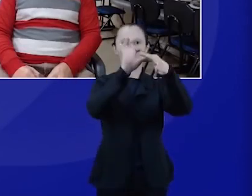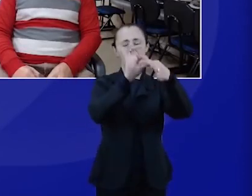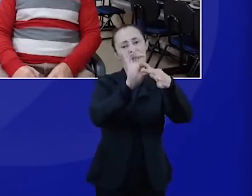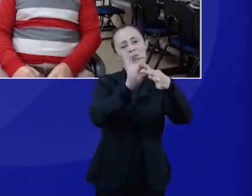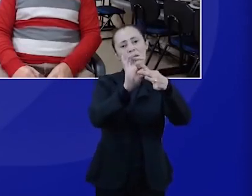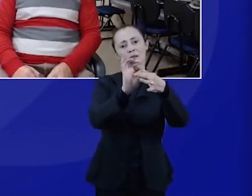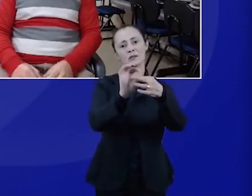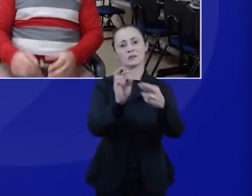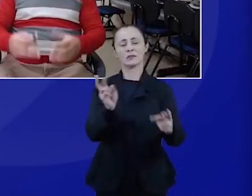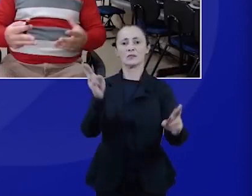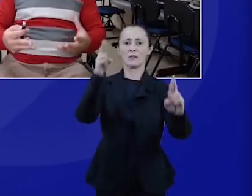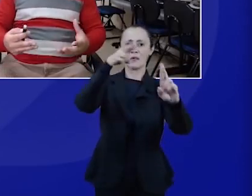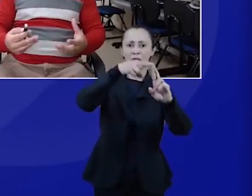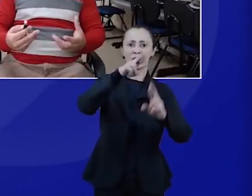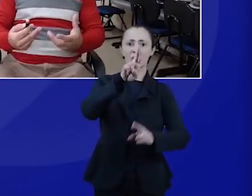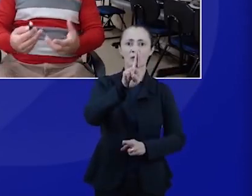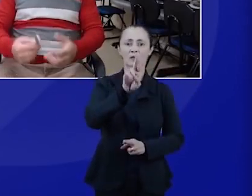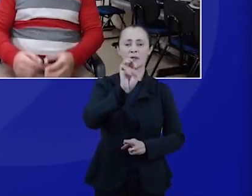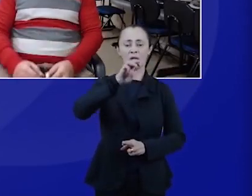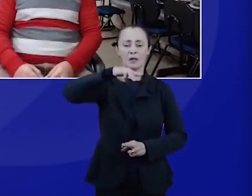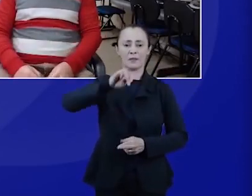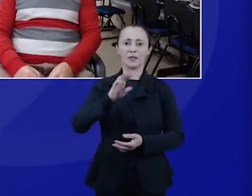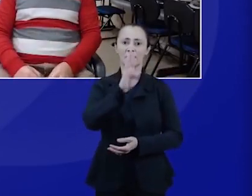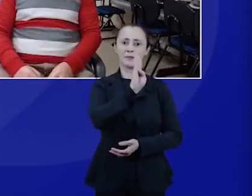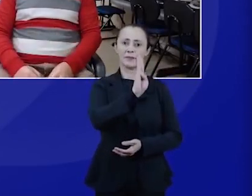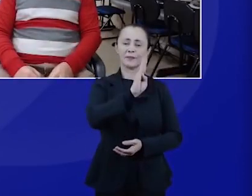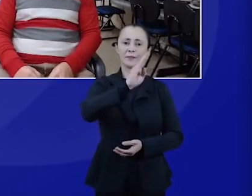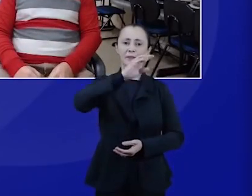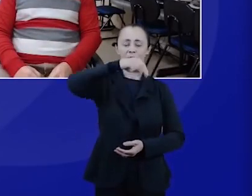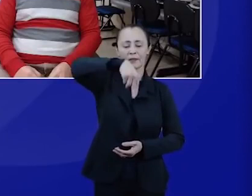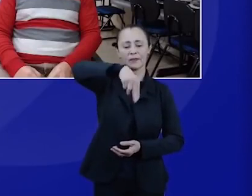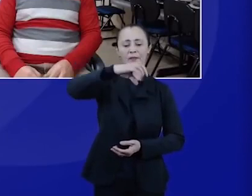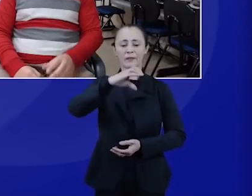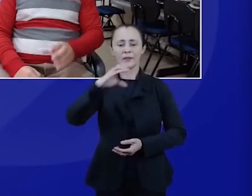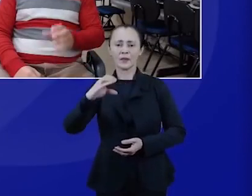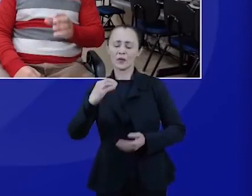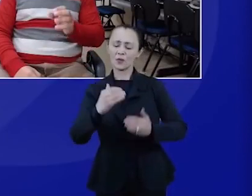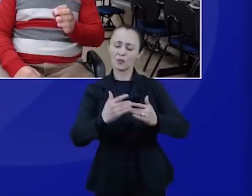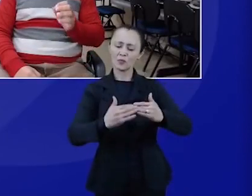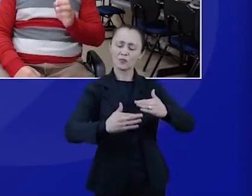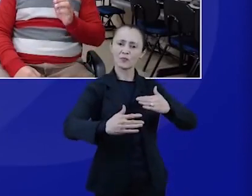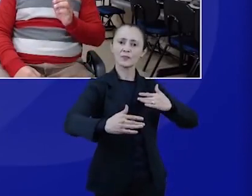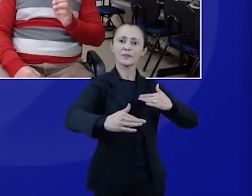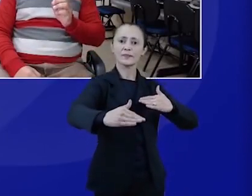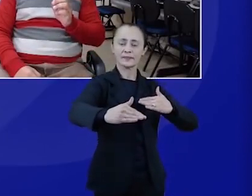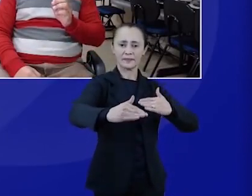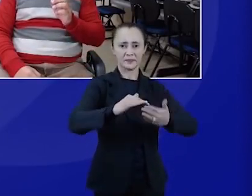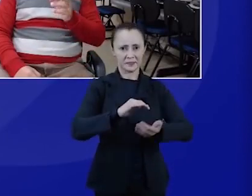REME. A BNCC, em todo o seu processo de caráter